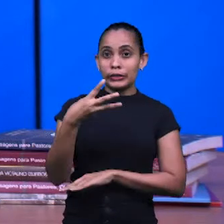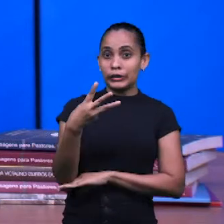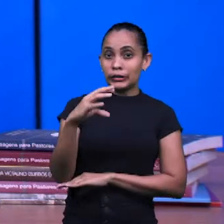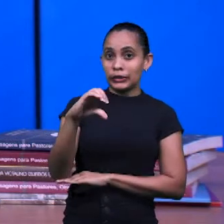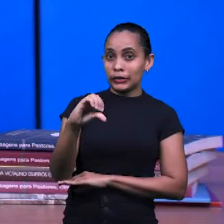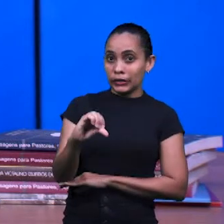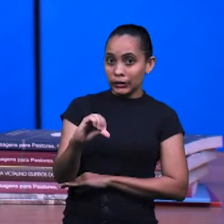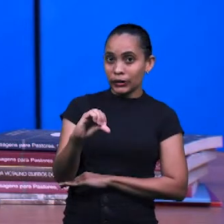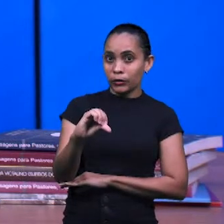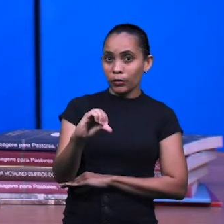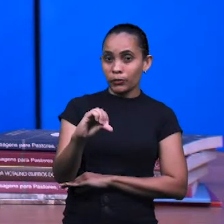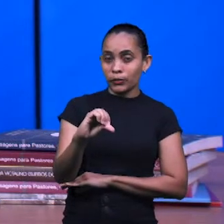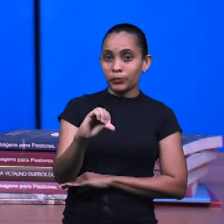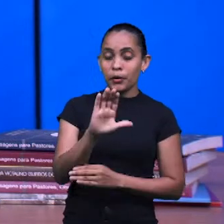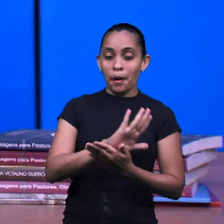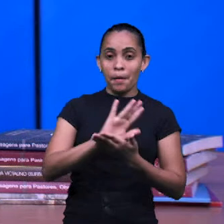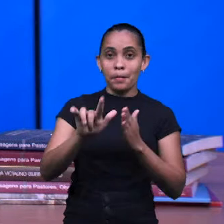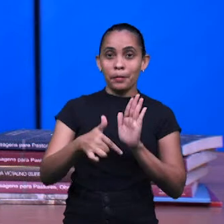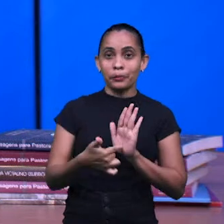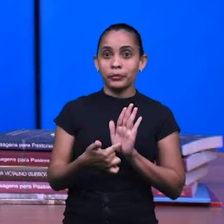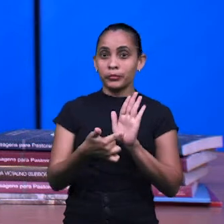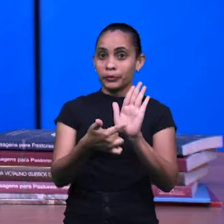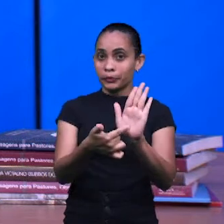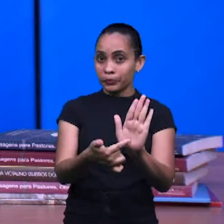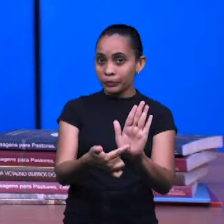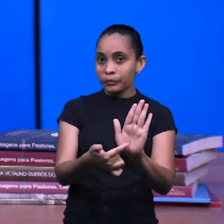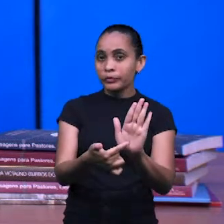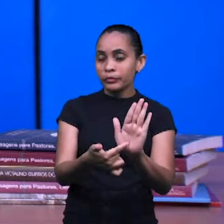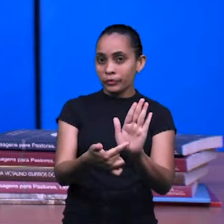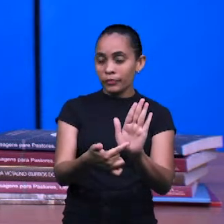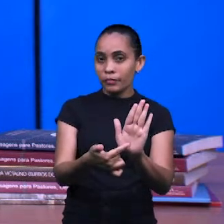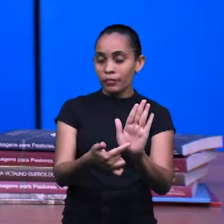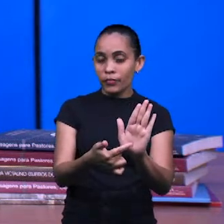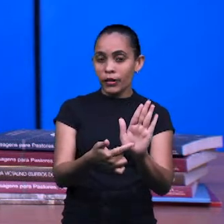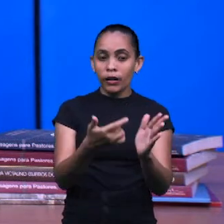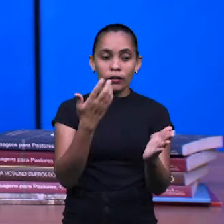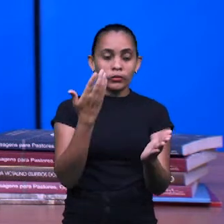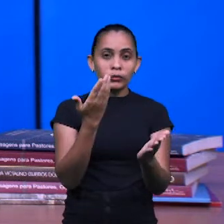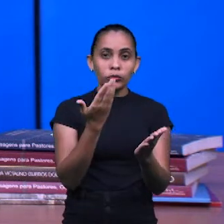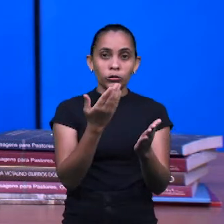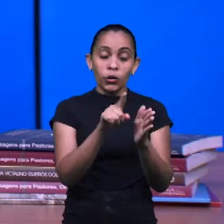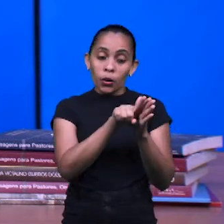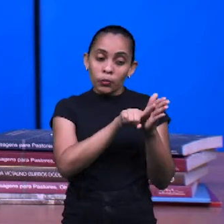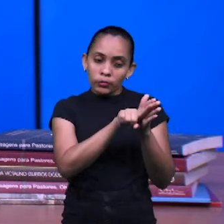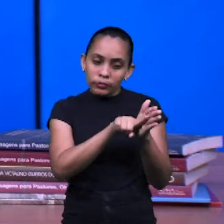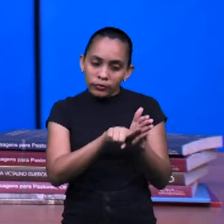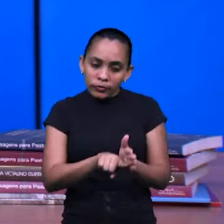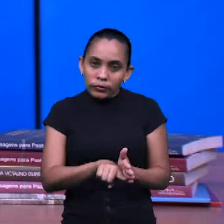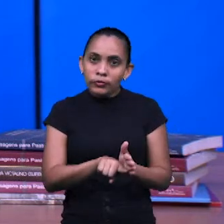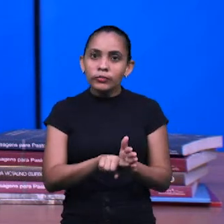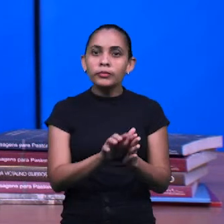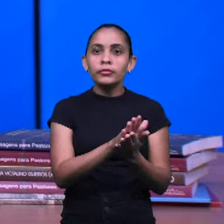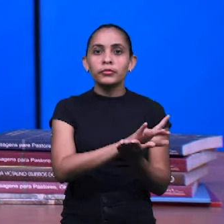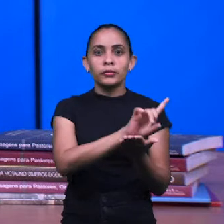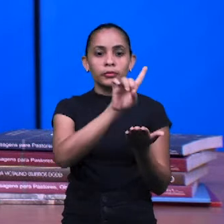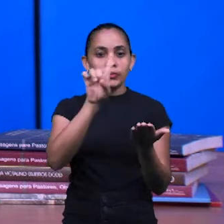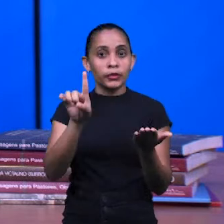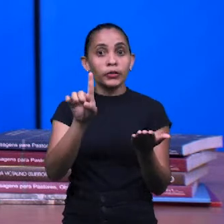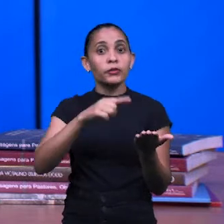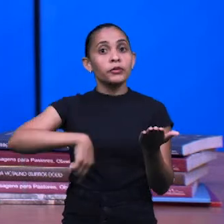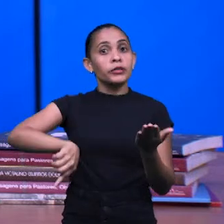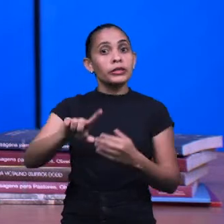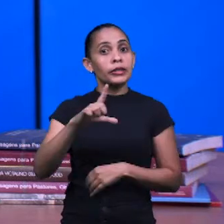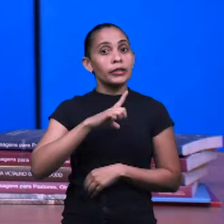39. Quando a palavra do Senhor nos fala, examinais as Escrituras, porque cuidais de